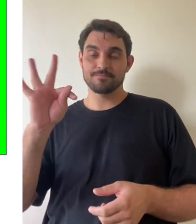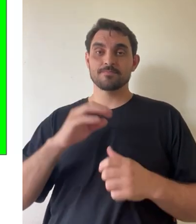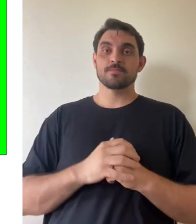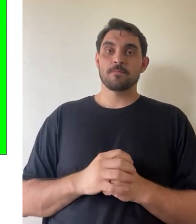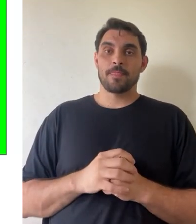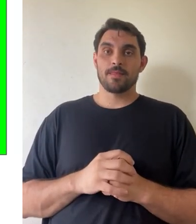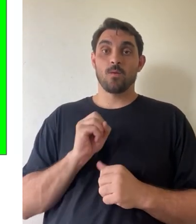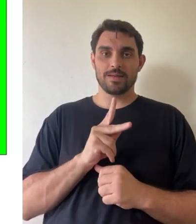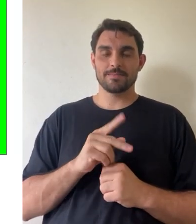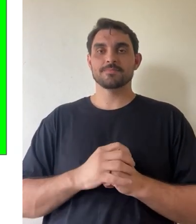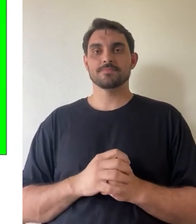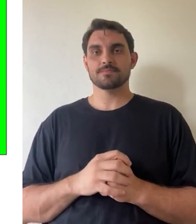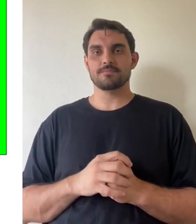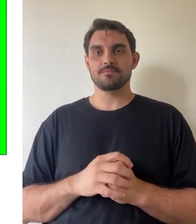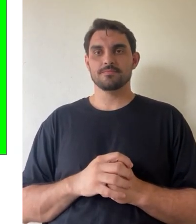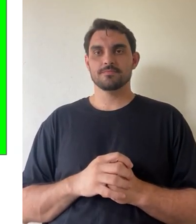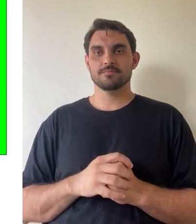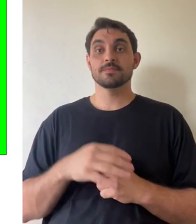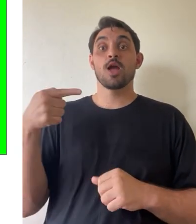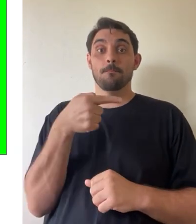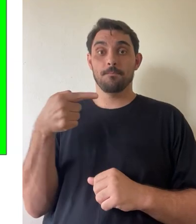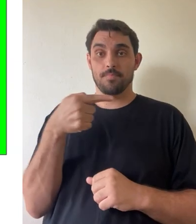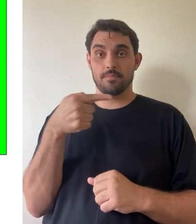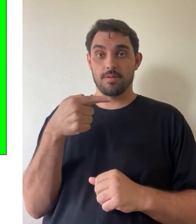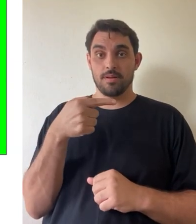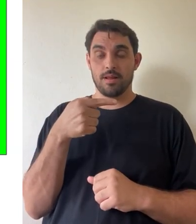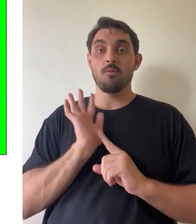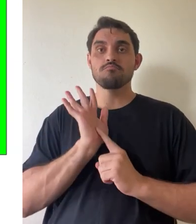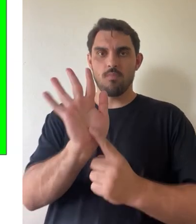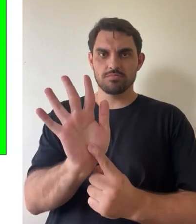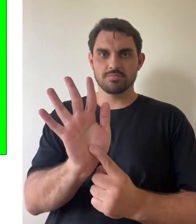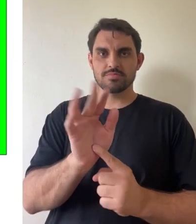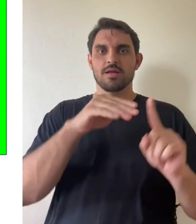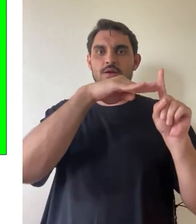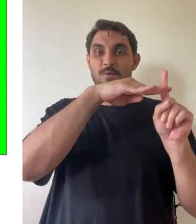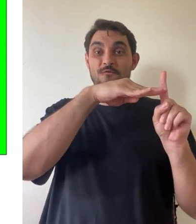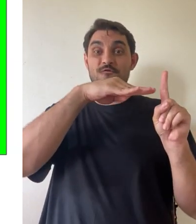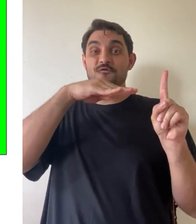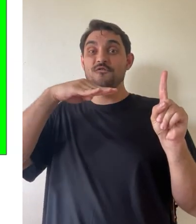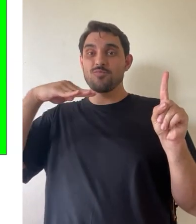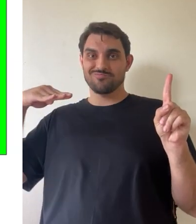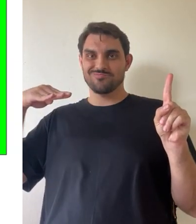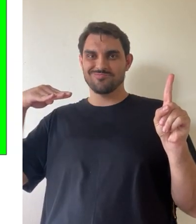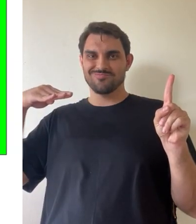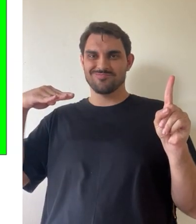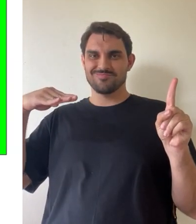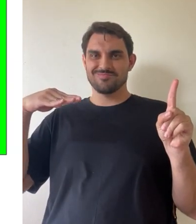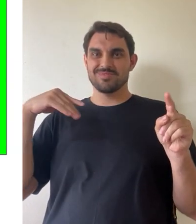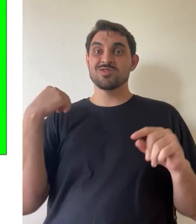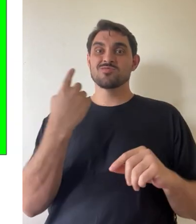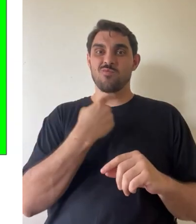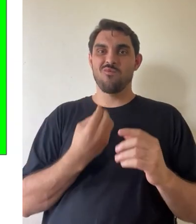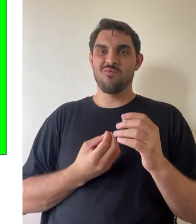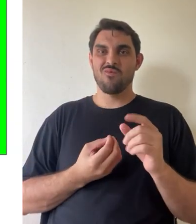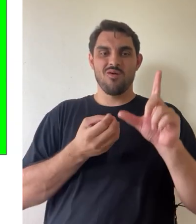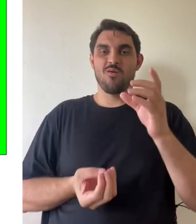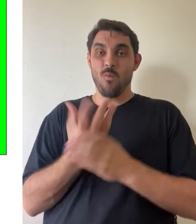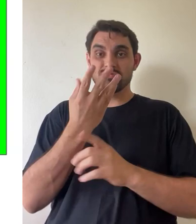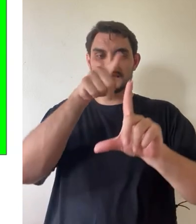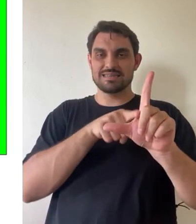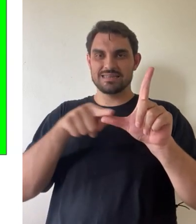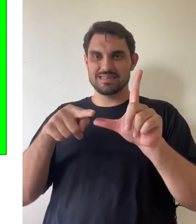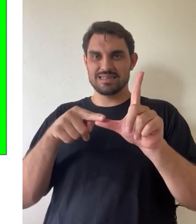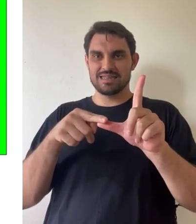Ó. Percebam que agora, olha só, a reta paralela ao eixo dos tempos, né, está aqui na posição